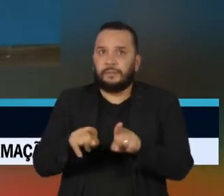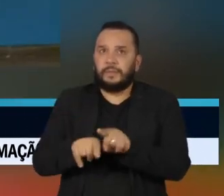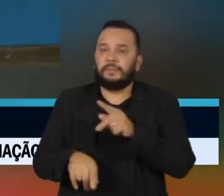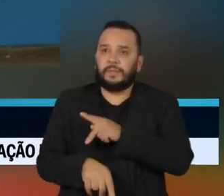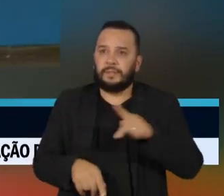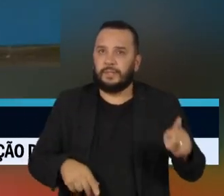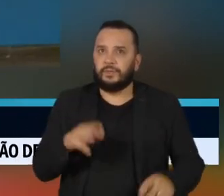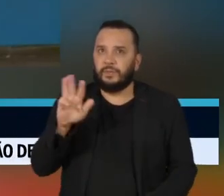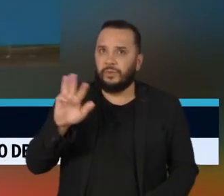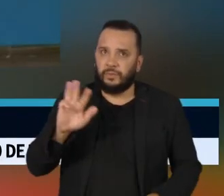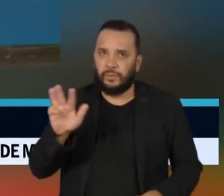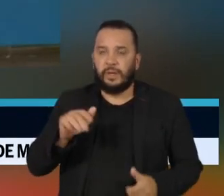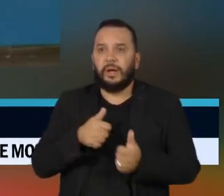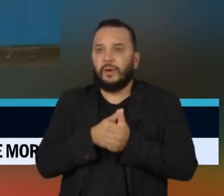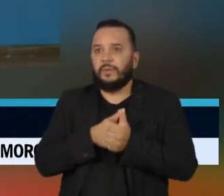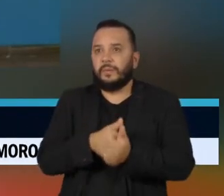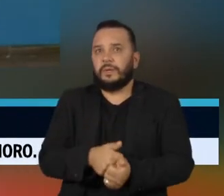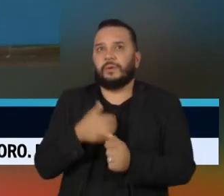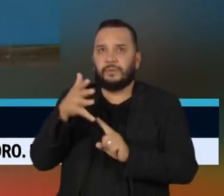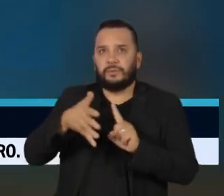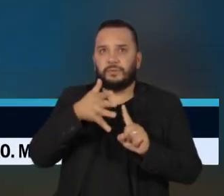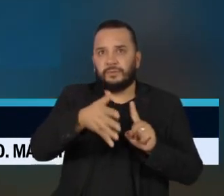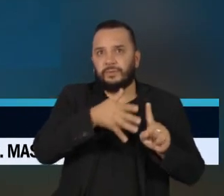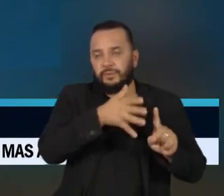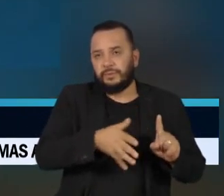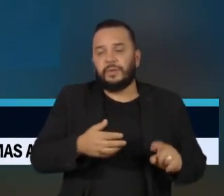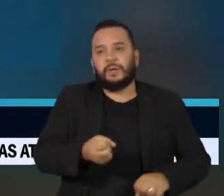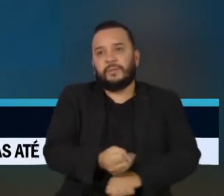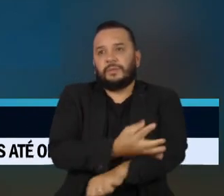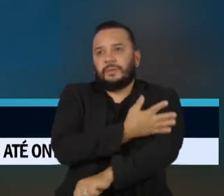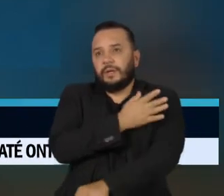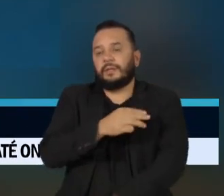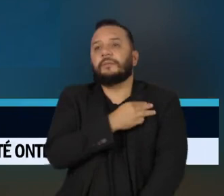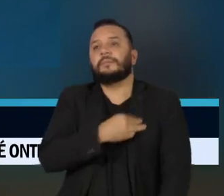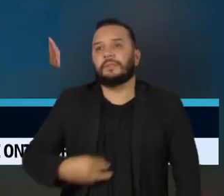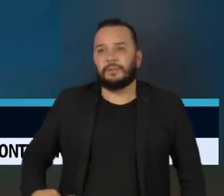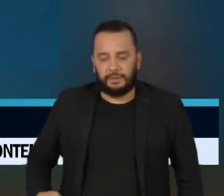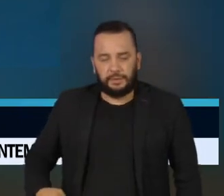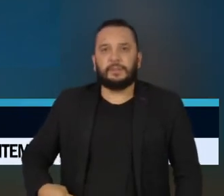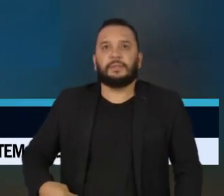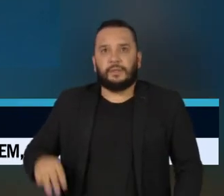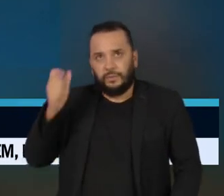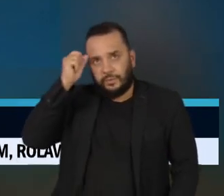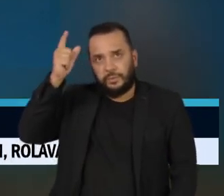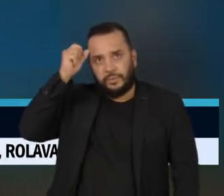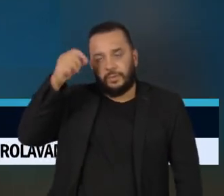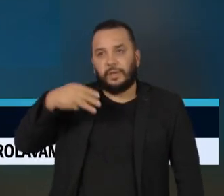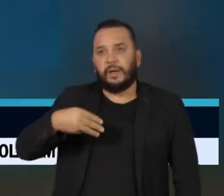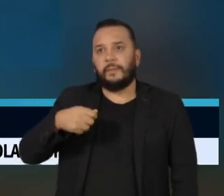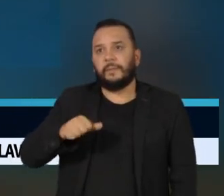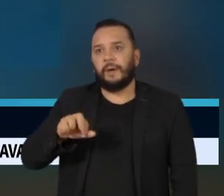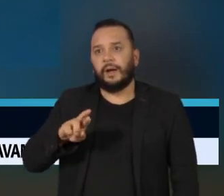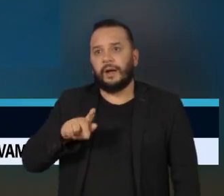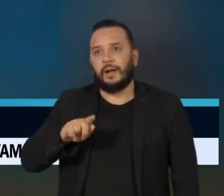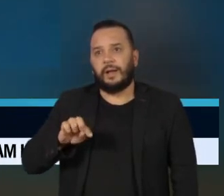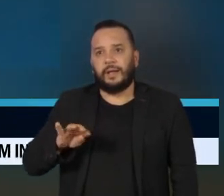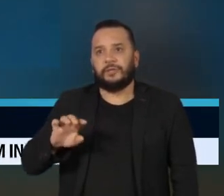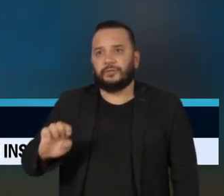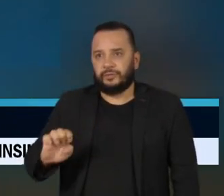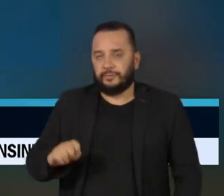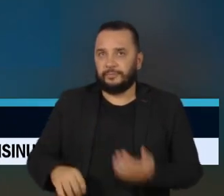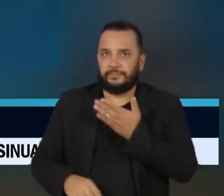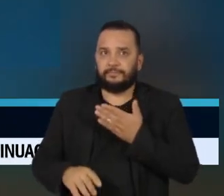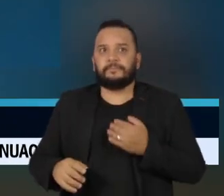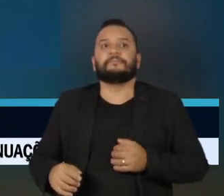presidente Lula, acompanharam o discurso emocionado da ministra da Cultura, Margarete Menezes. O Ministério da Cultura